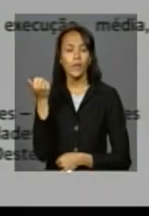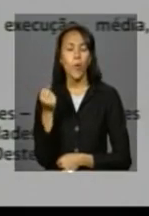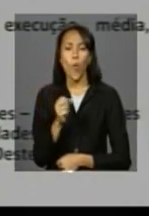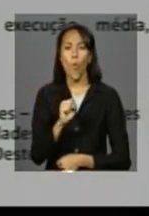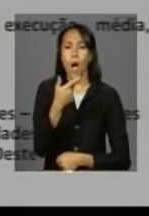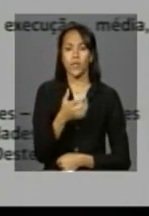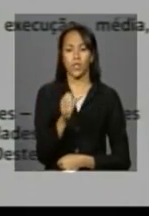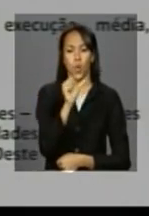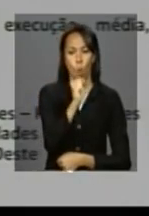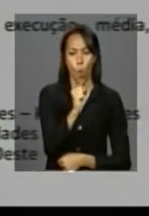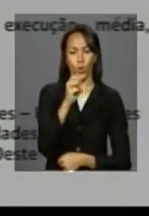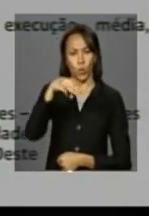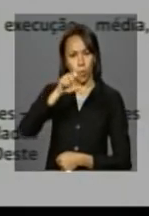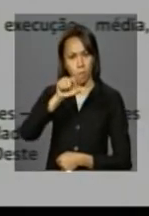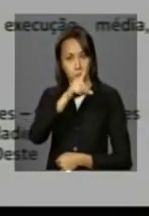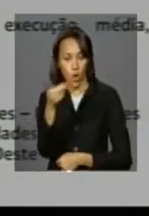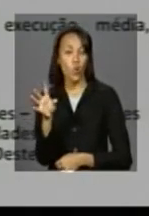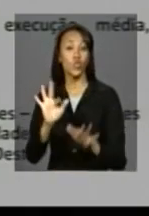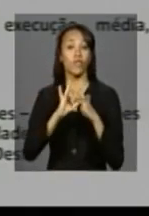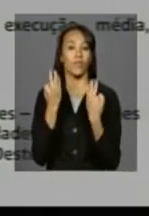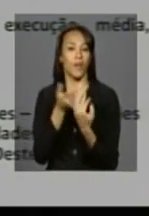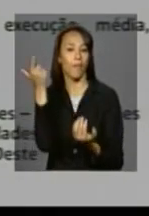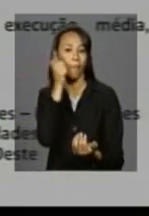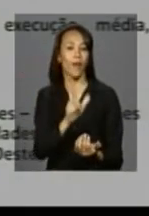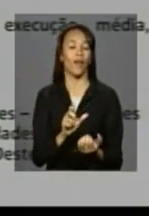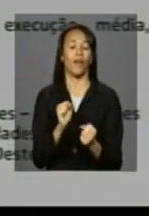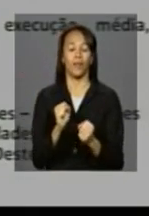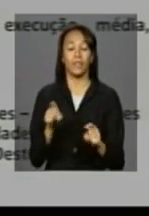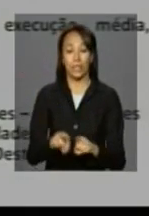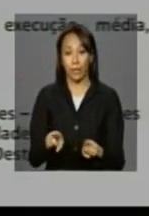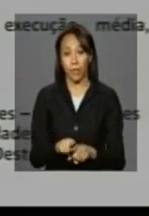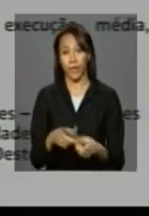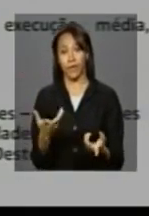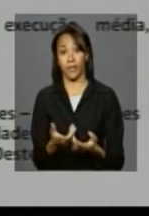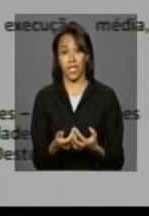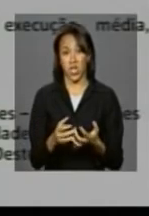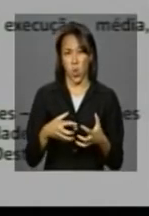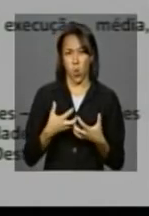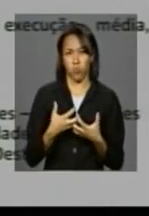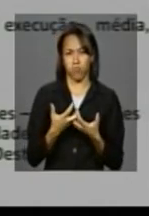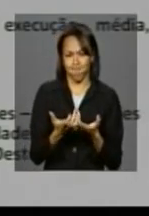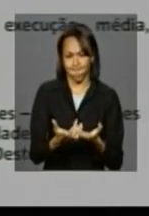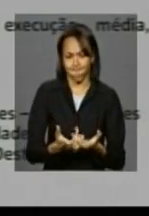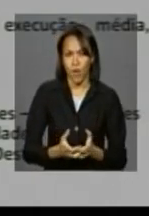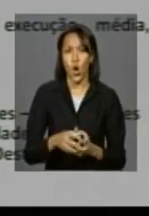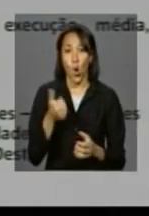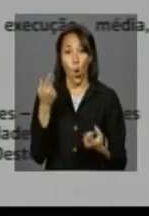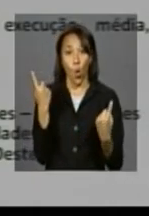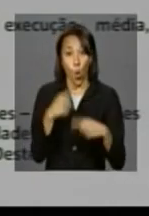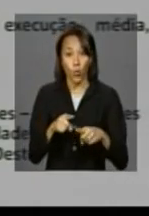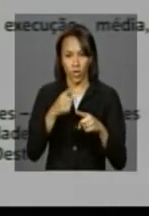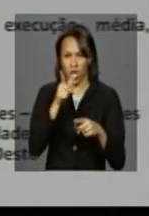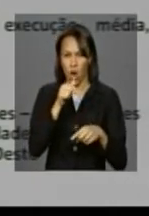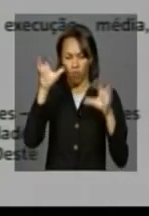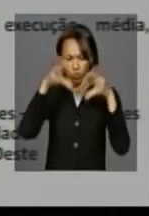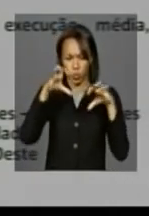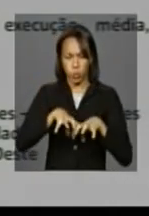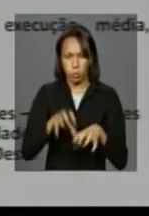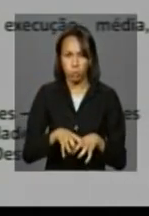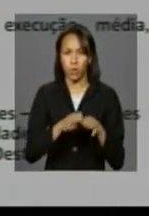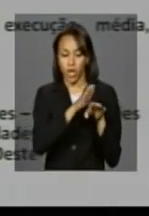8 milhões de famílias. Na área de prevenção de risco, tanto com drenagem, que é contra enchente, quanto com